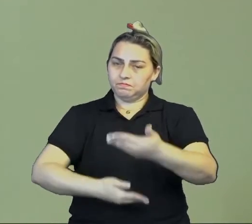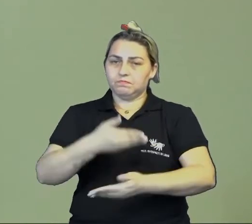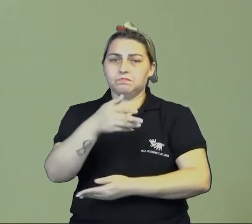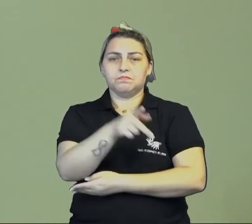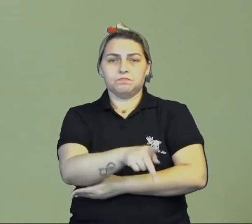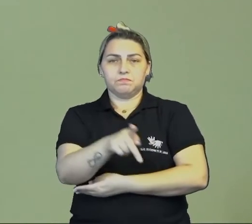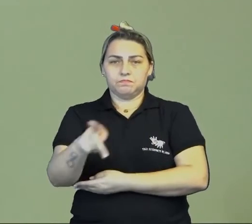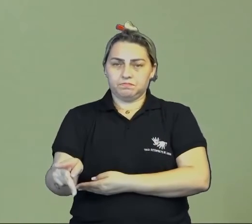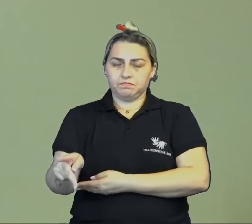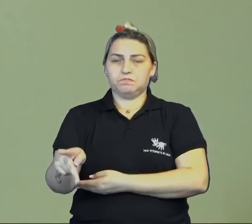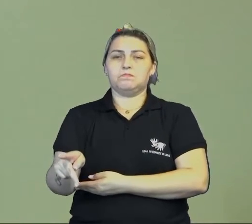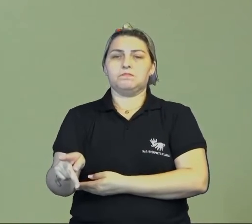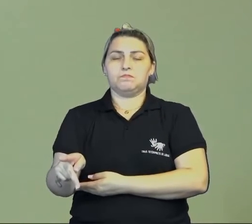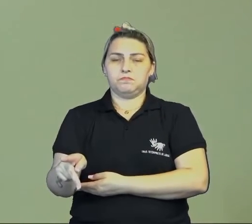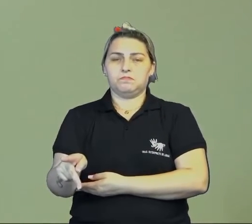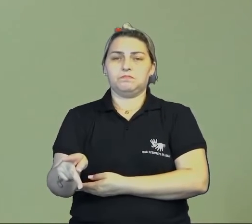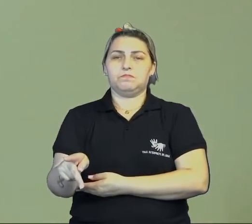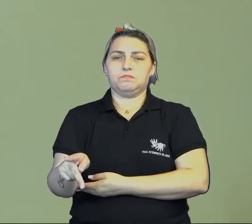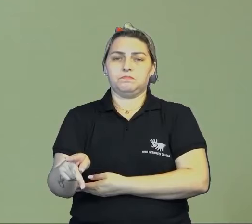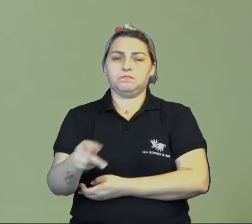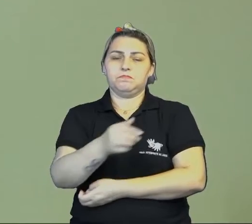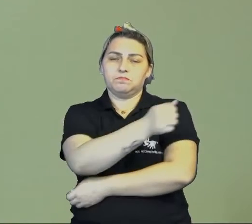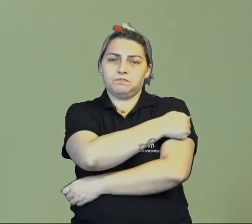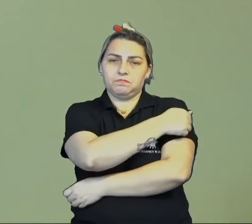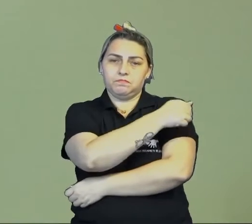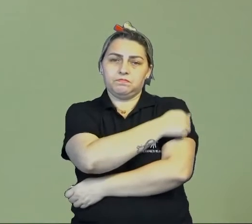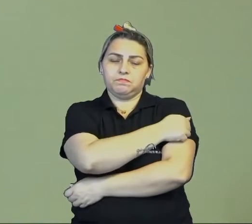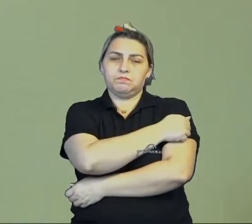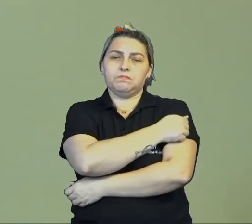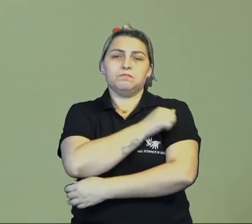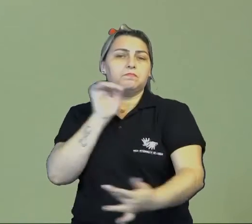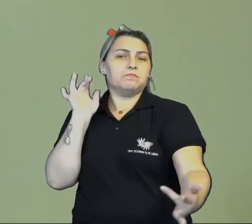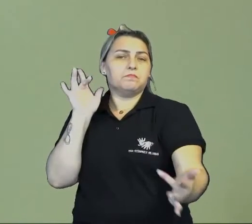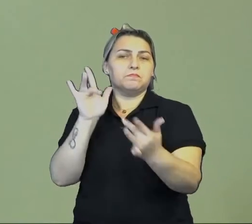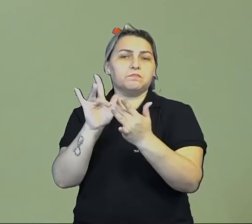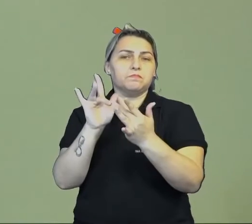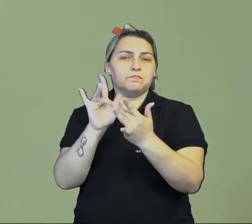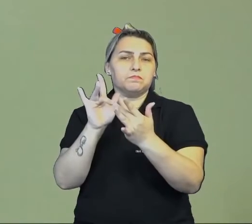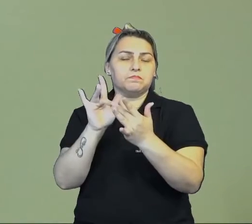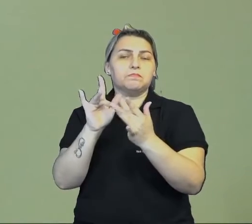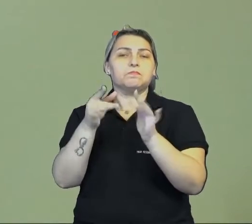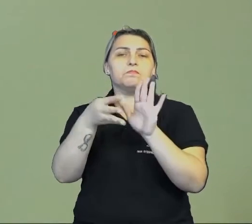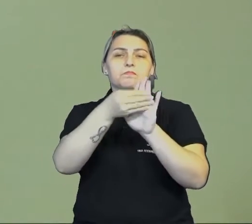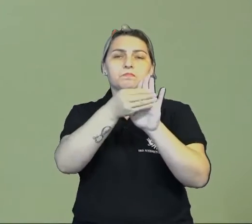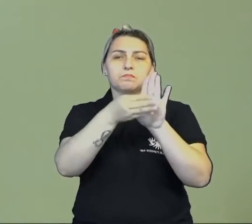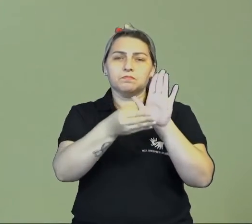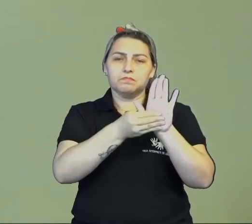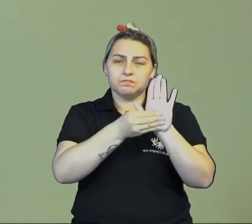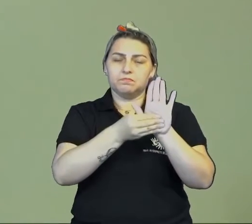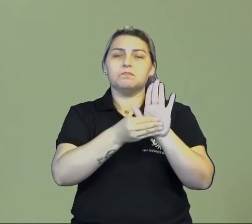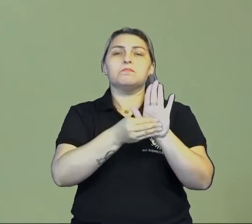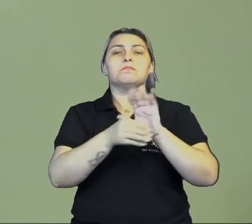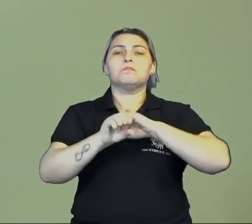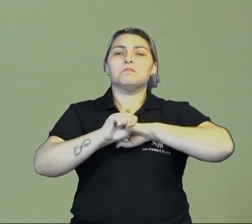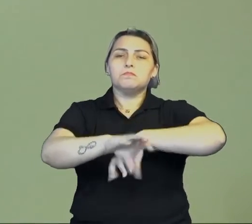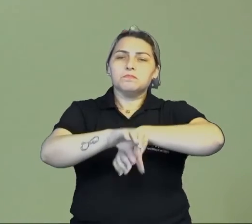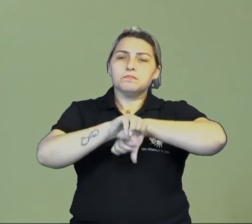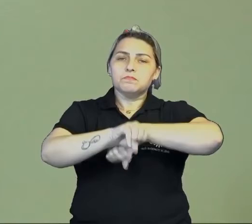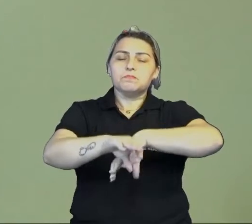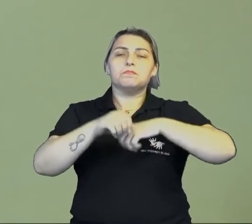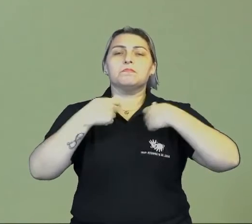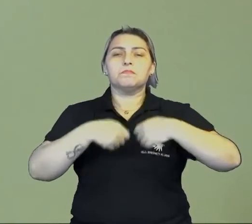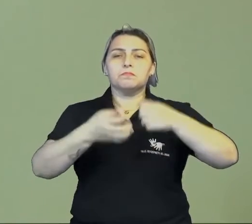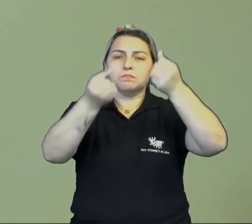entre o professor e entre aqueles alunos. É um contato, é um conteúdo que está sendo ministrado, que precisa